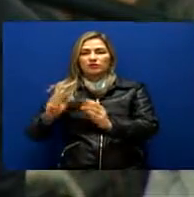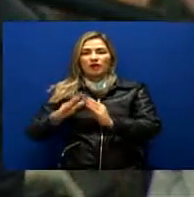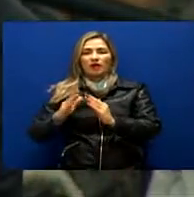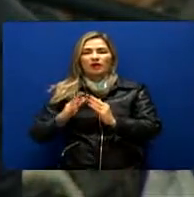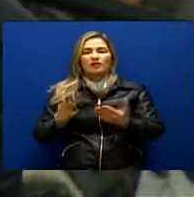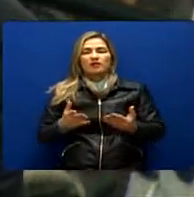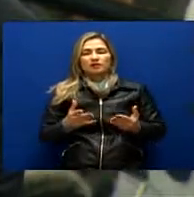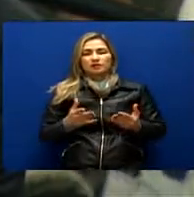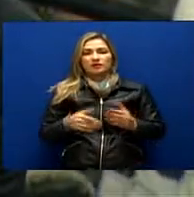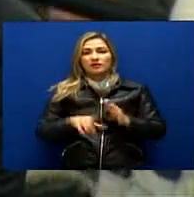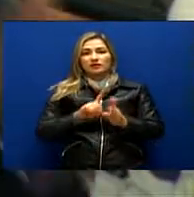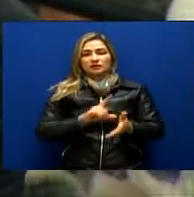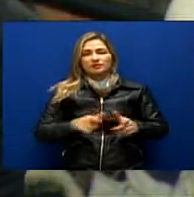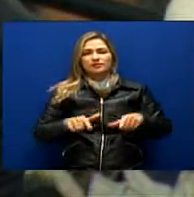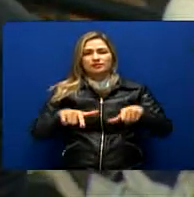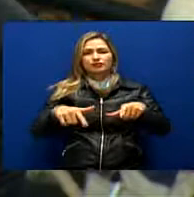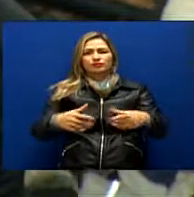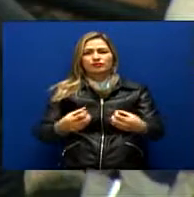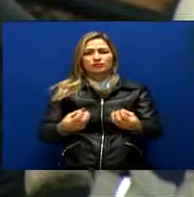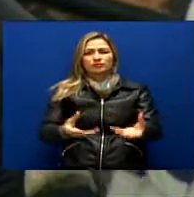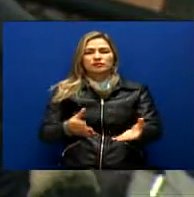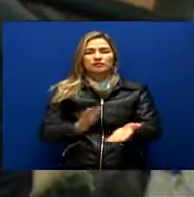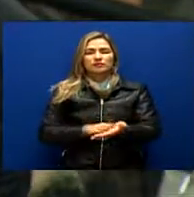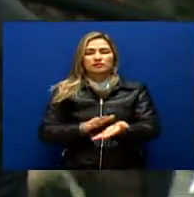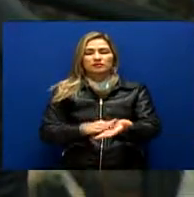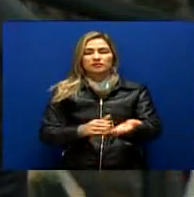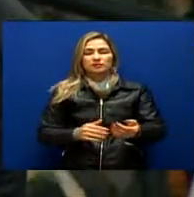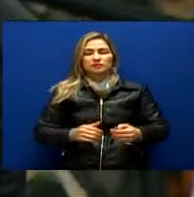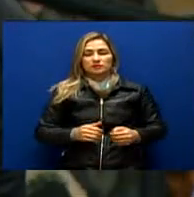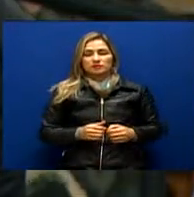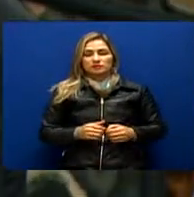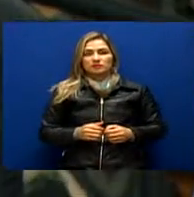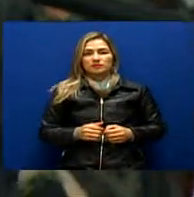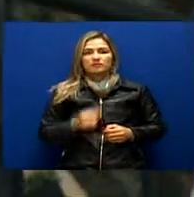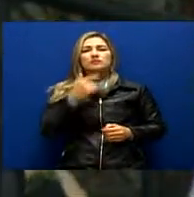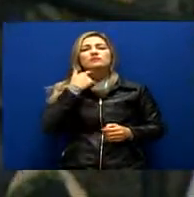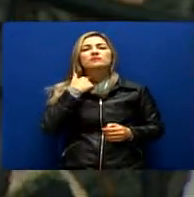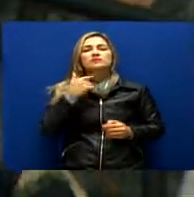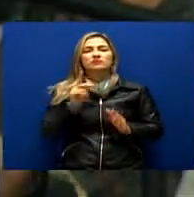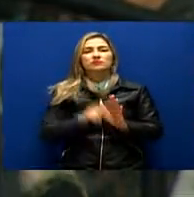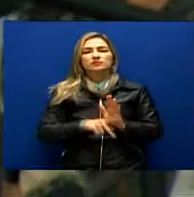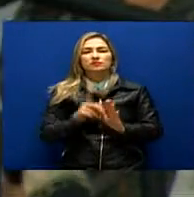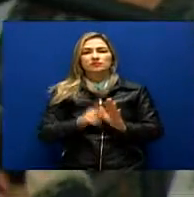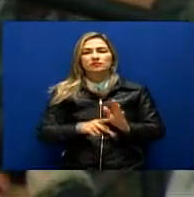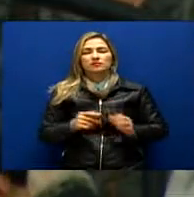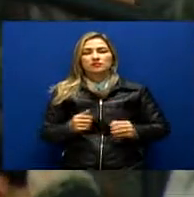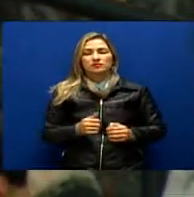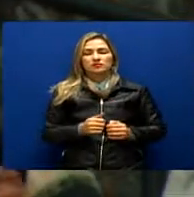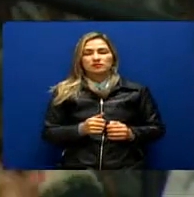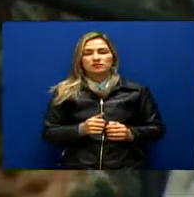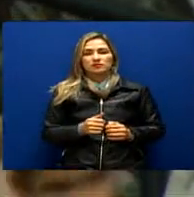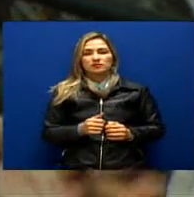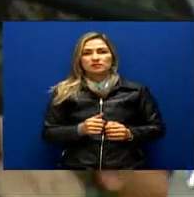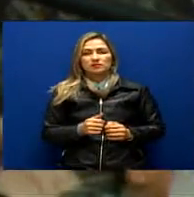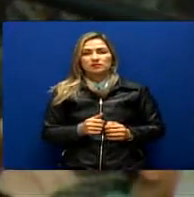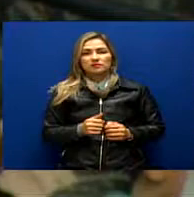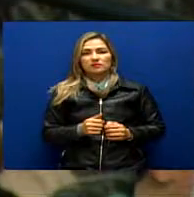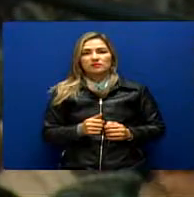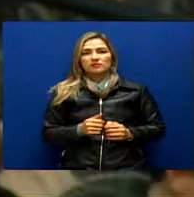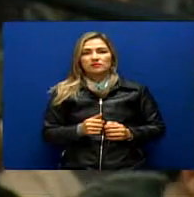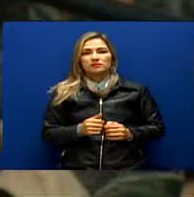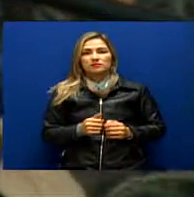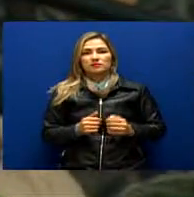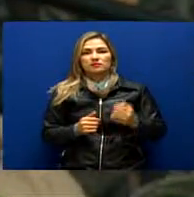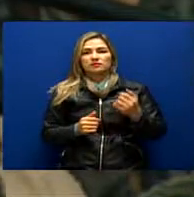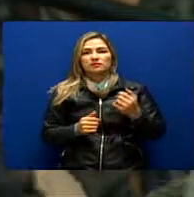Parabéns. O que eu queria falar sobre o seu projeto, quando estava do lado de fora, era interessante